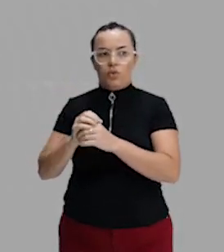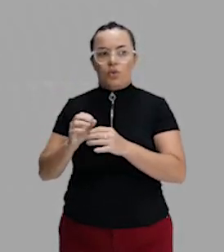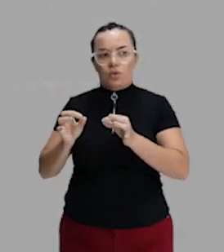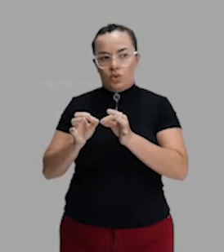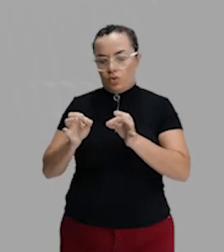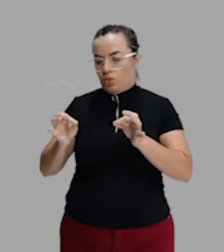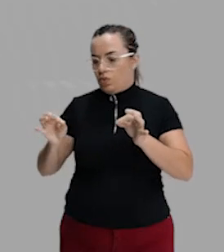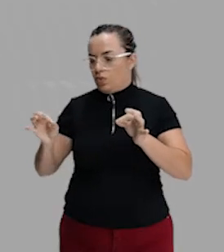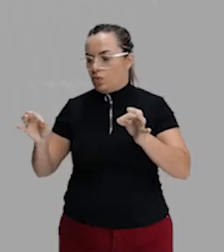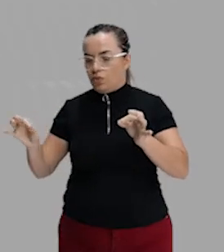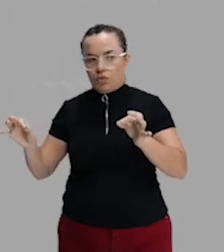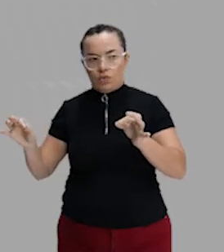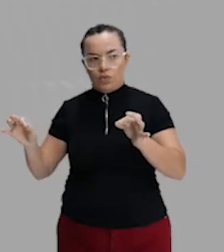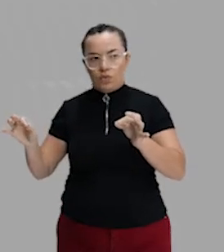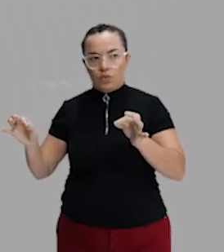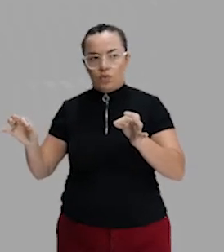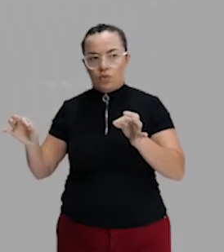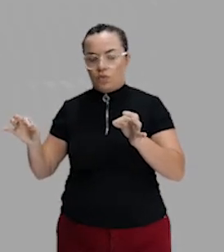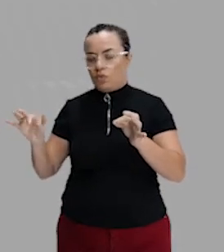o foco